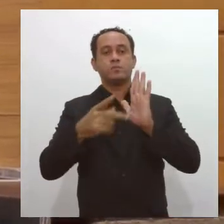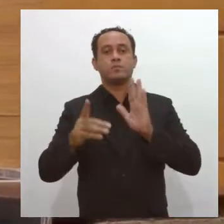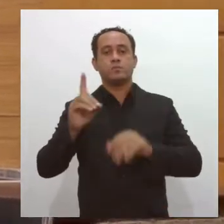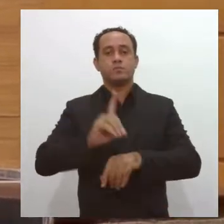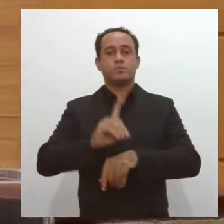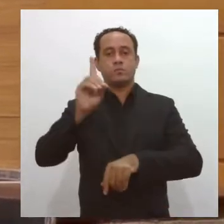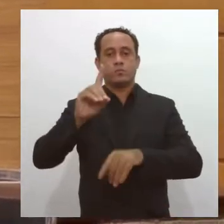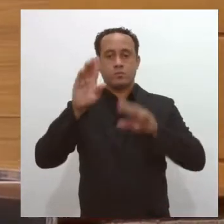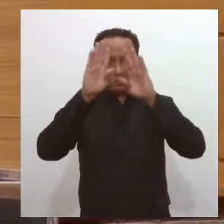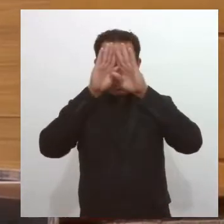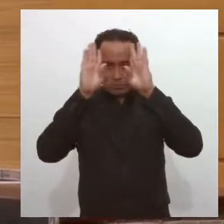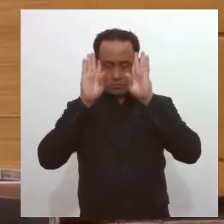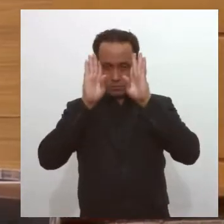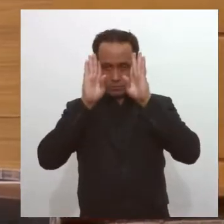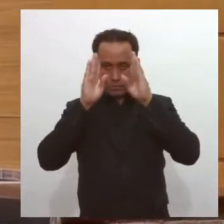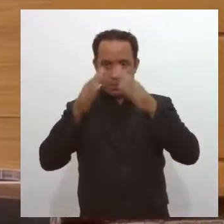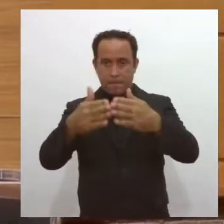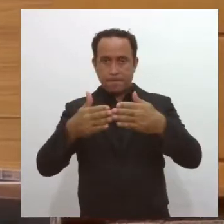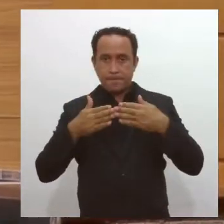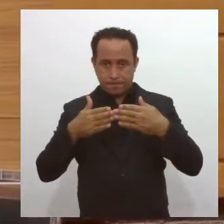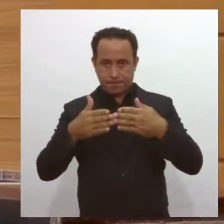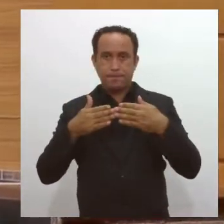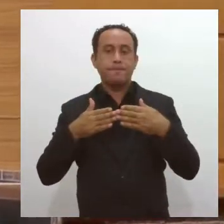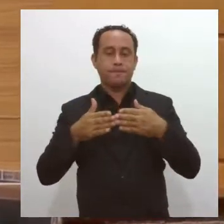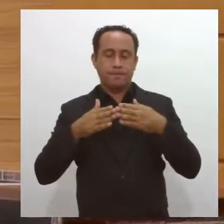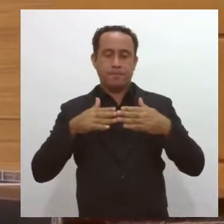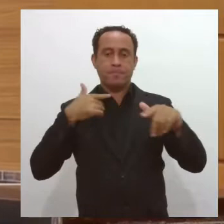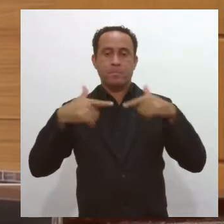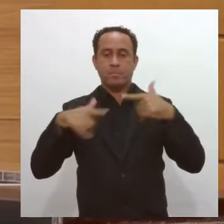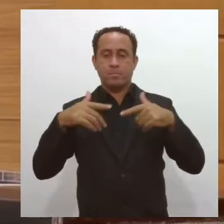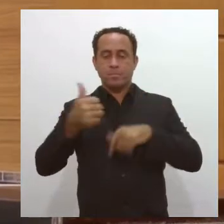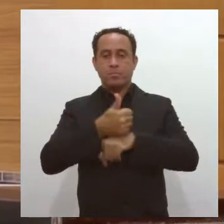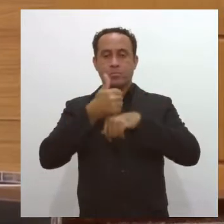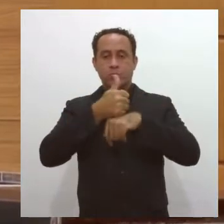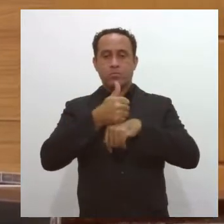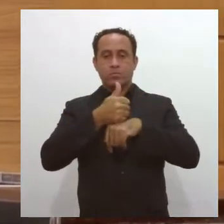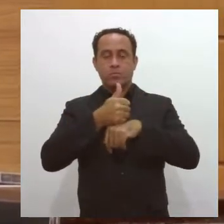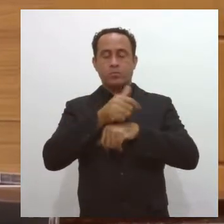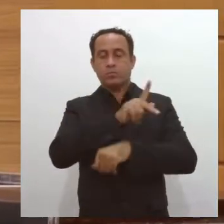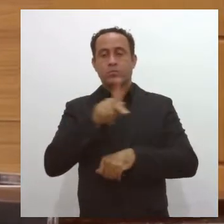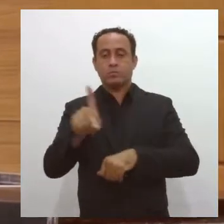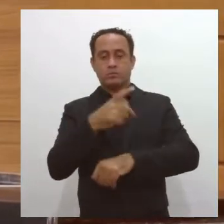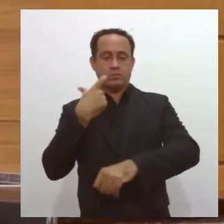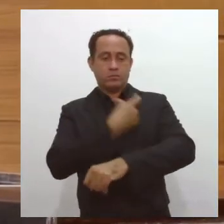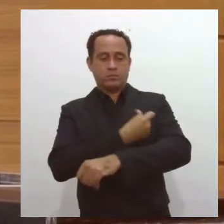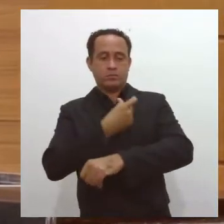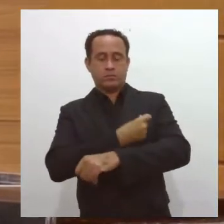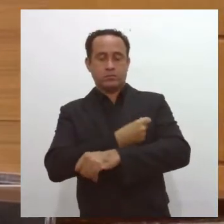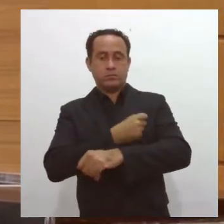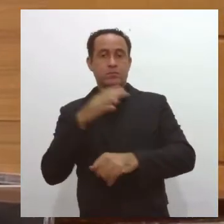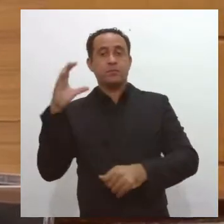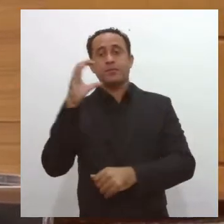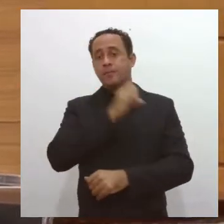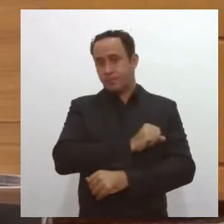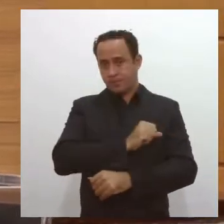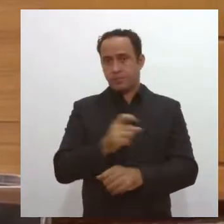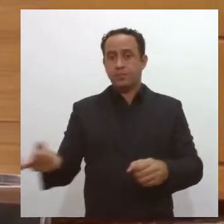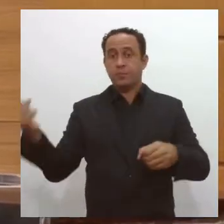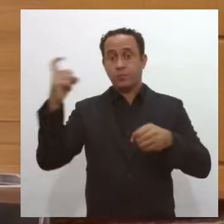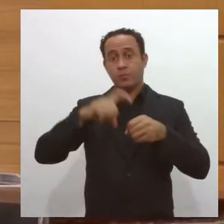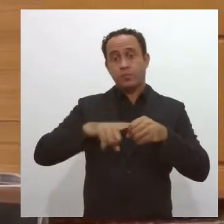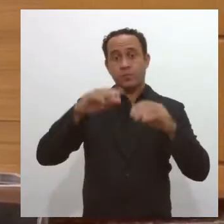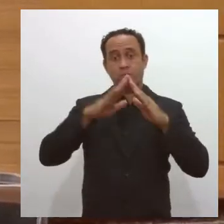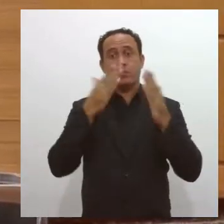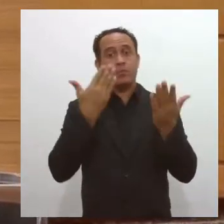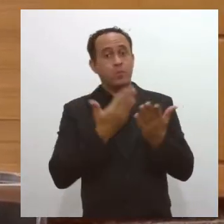Samuel roga pela inclusão dos trabalhadores em educação no grupo de vacinação imediata, tendo em vista o retorno das